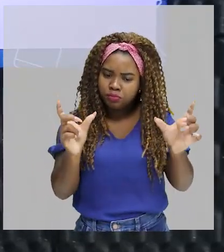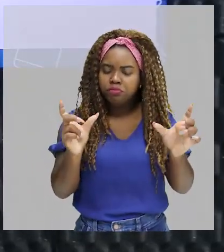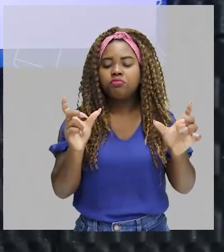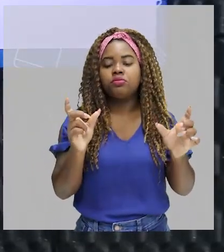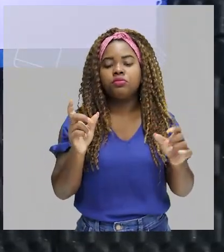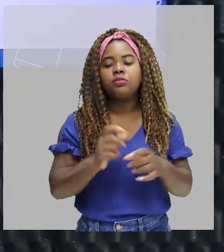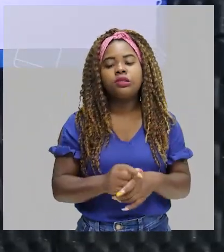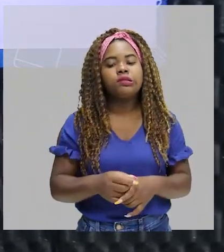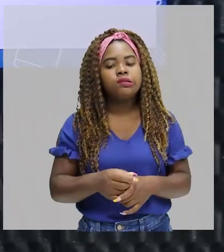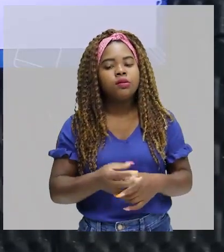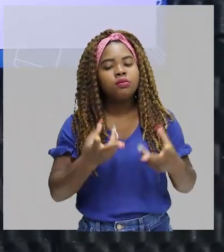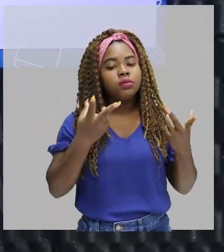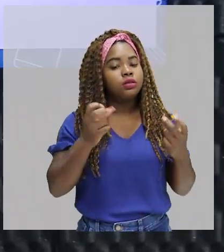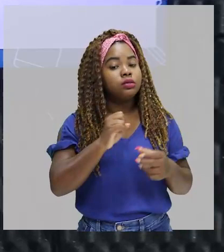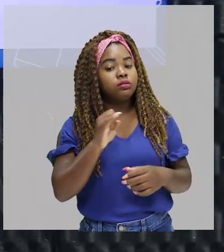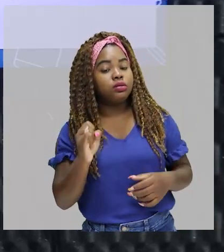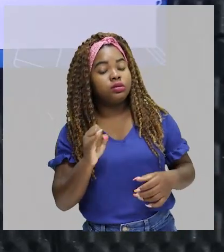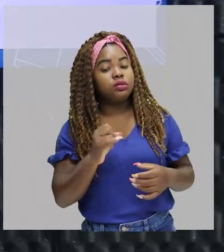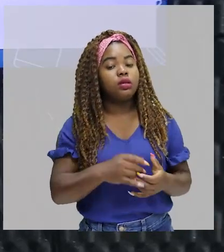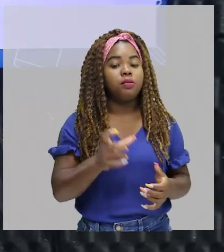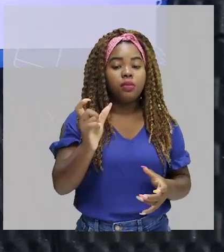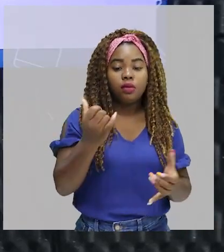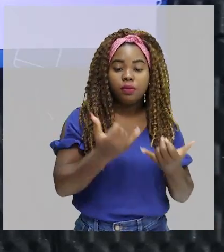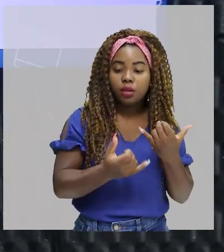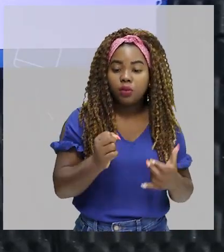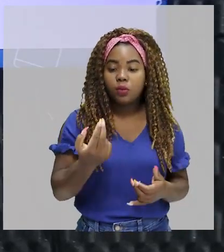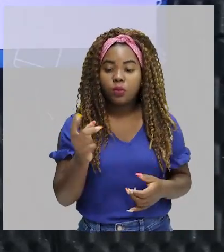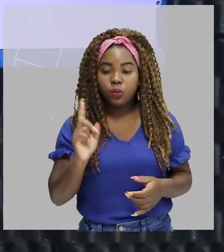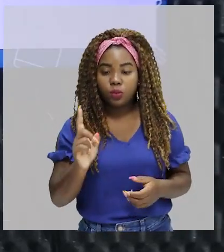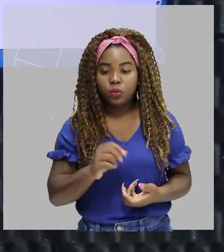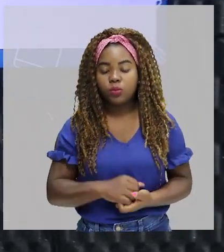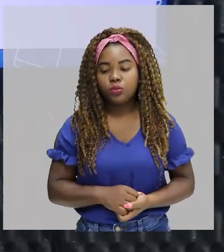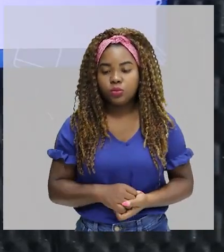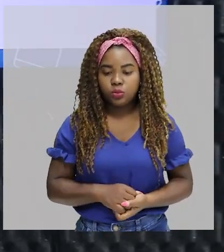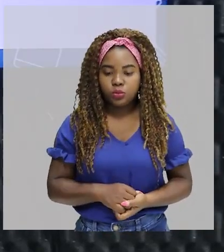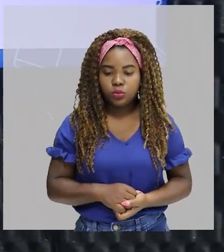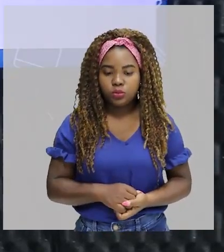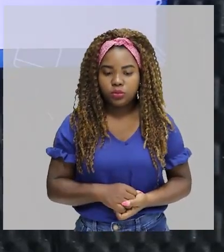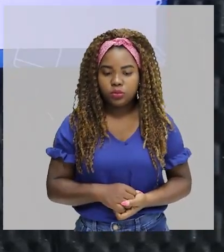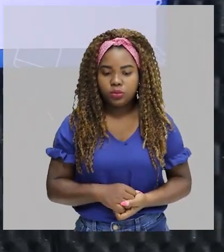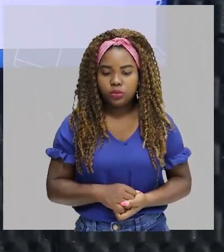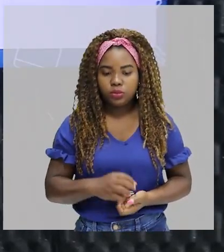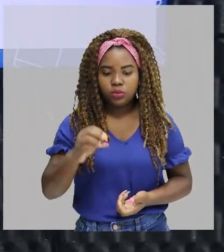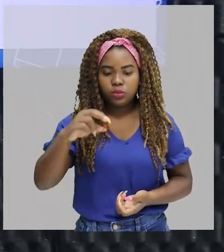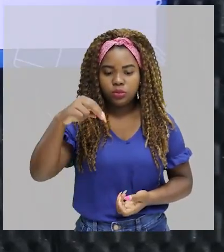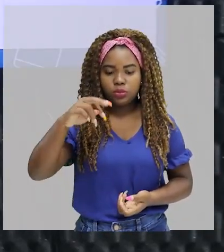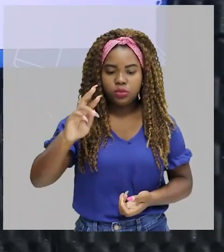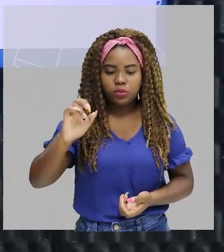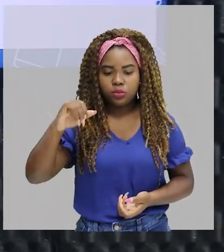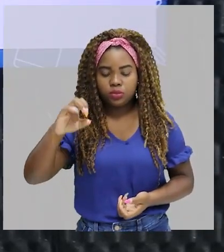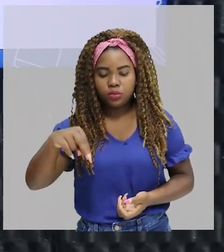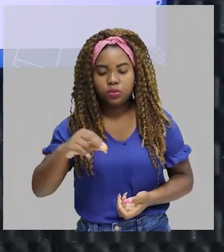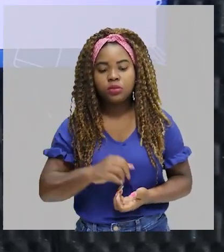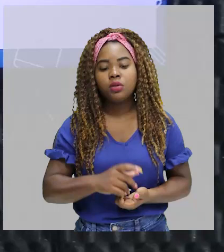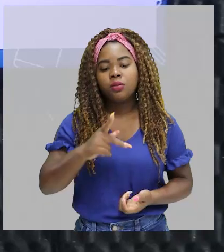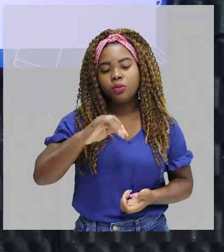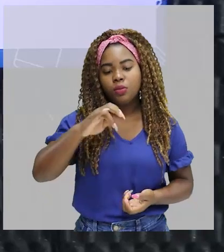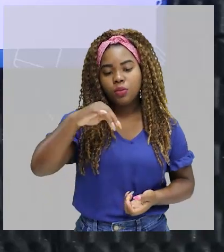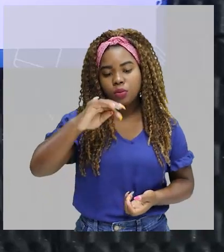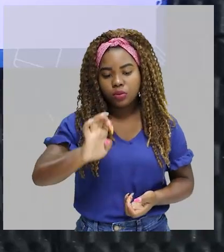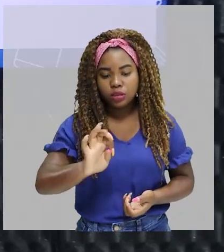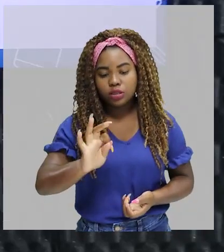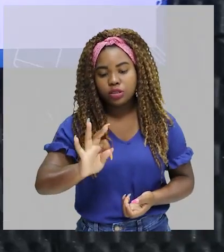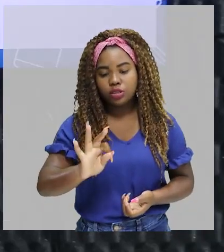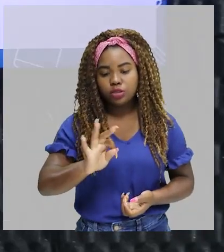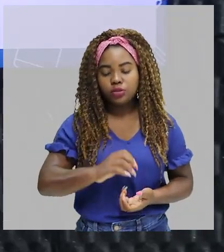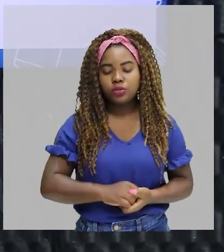localizar se elas são cognatas ou não. Mountain, montanha. Point, ponto, ou